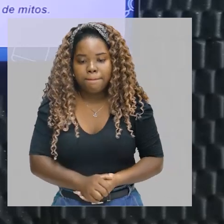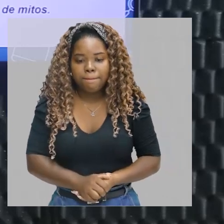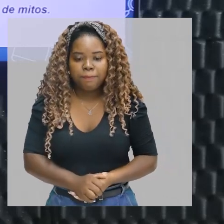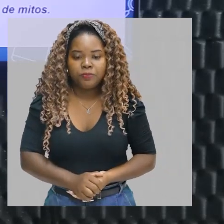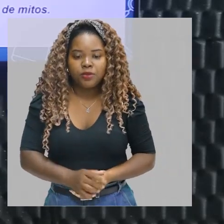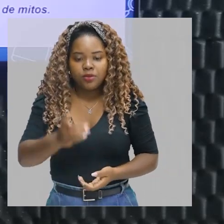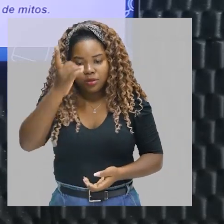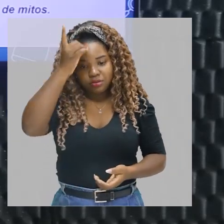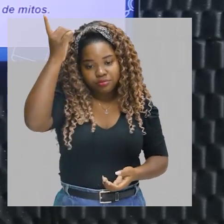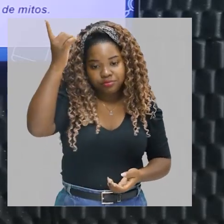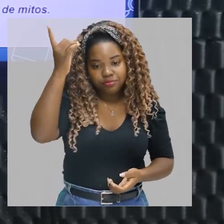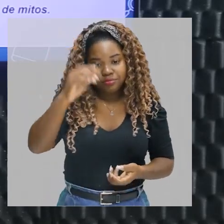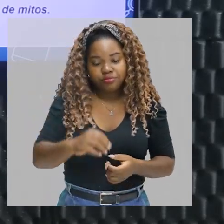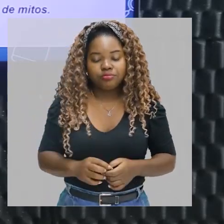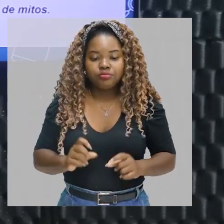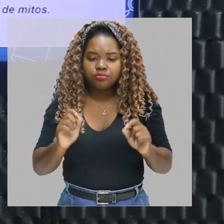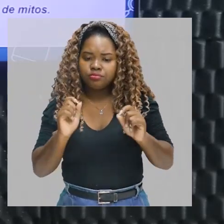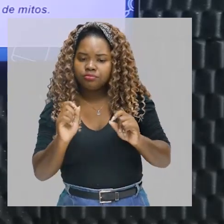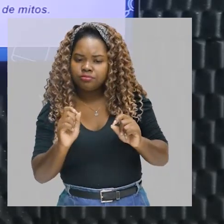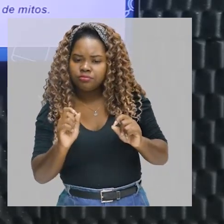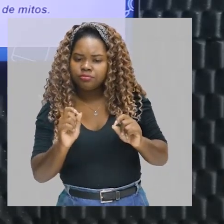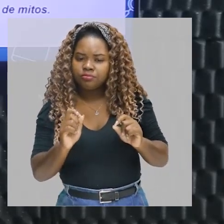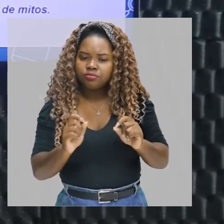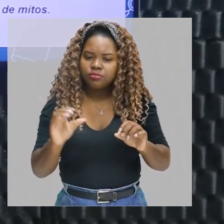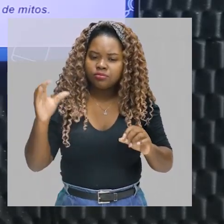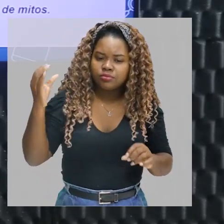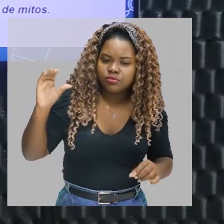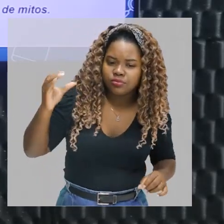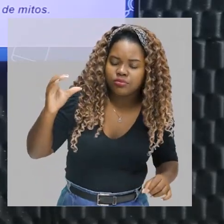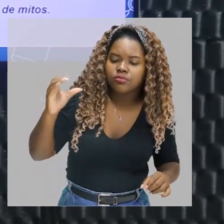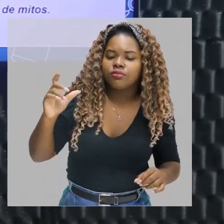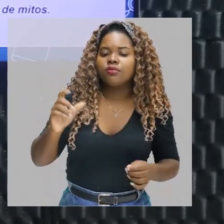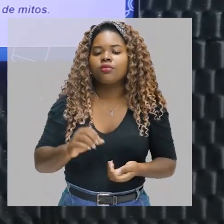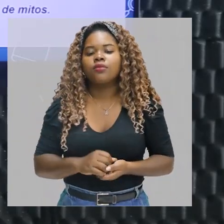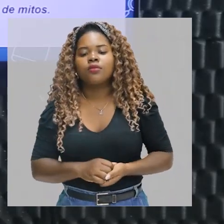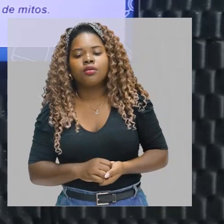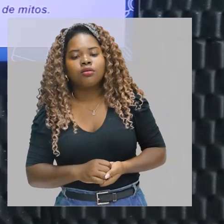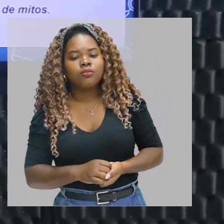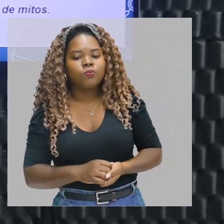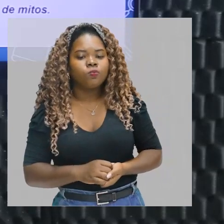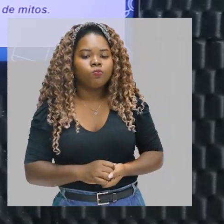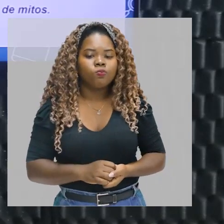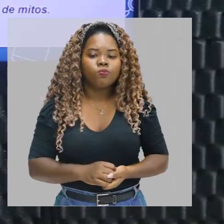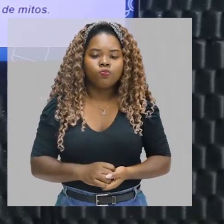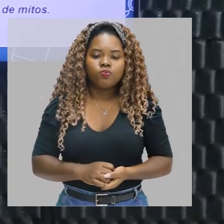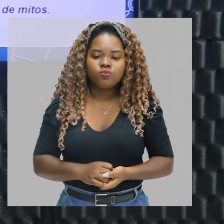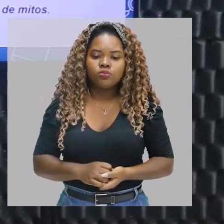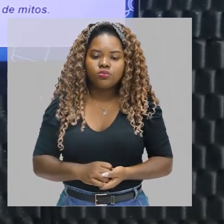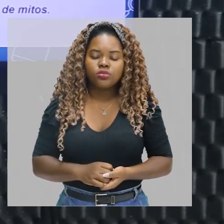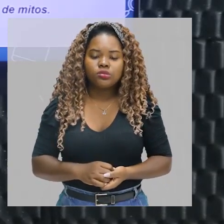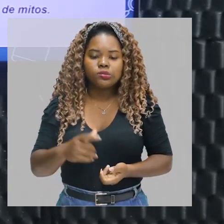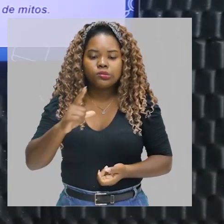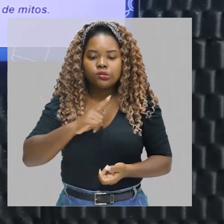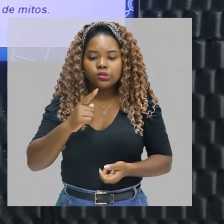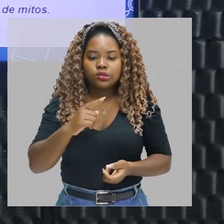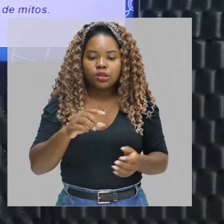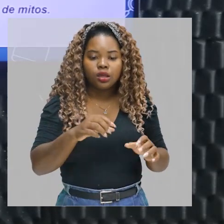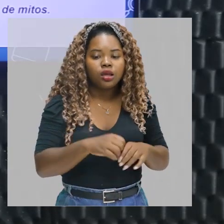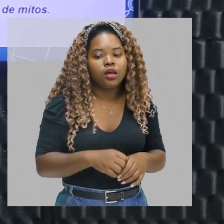essa ideia, né, da ciência, né, de se ter é, é,